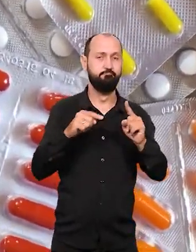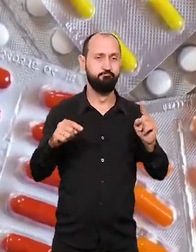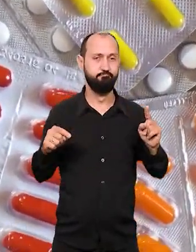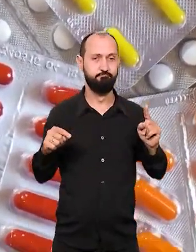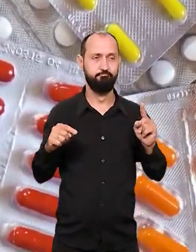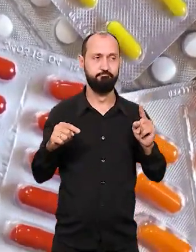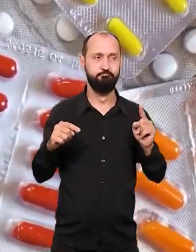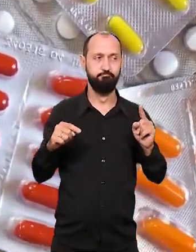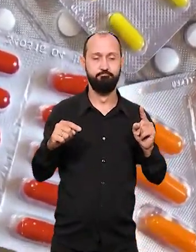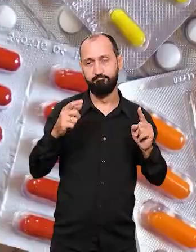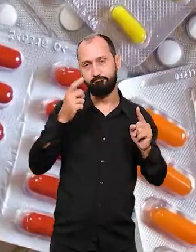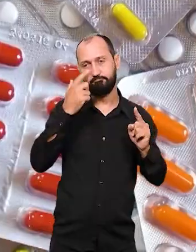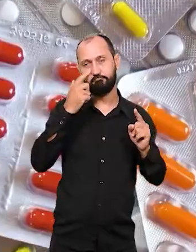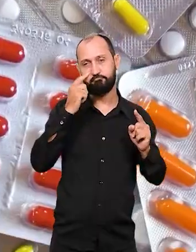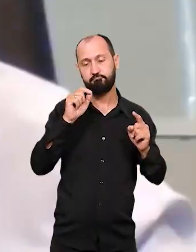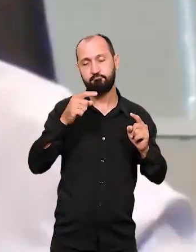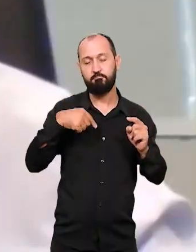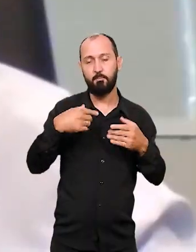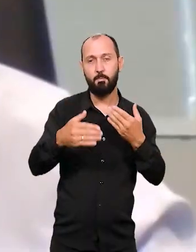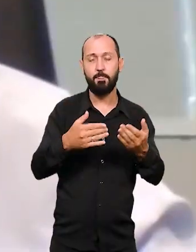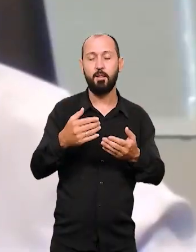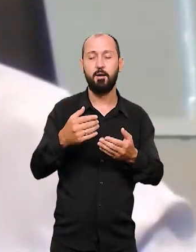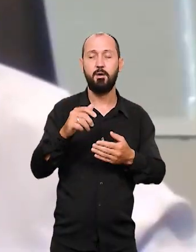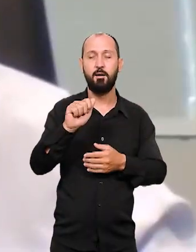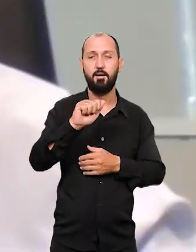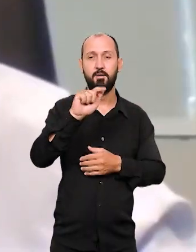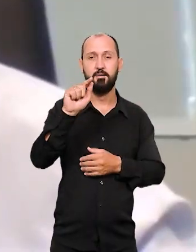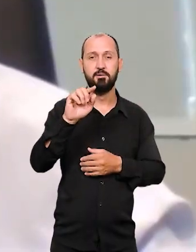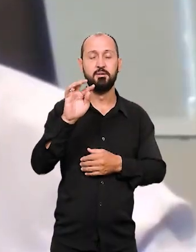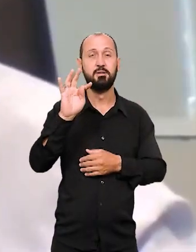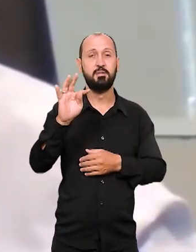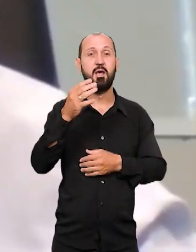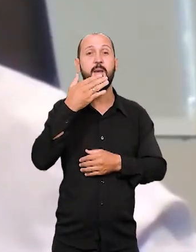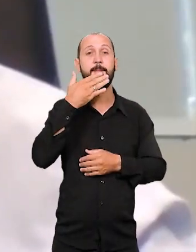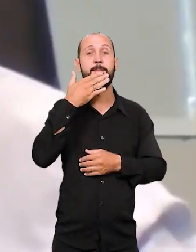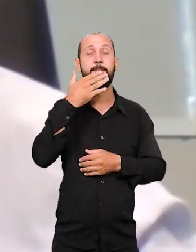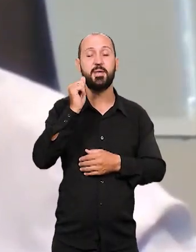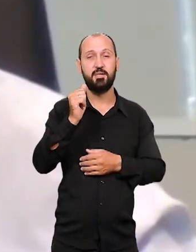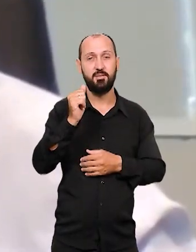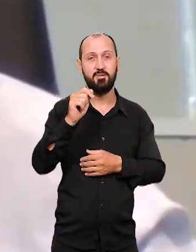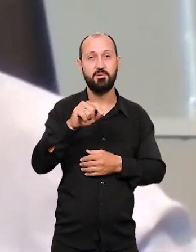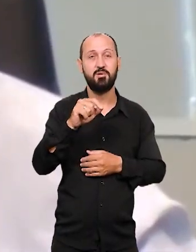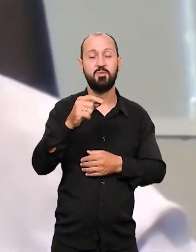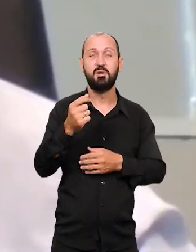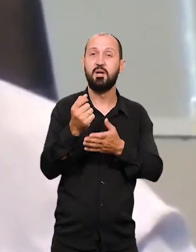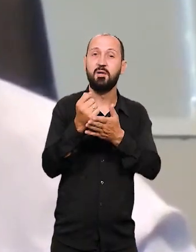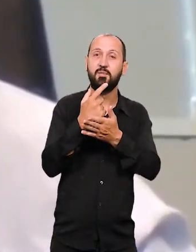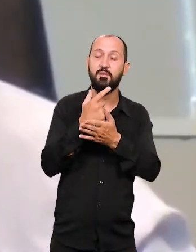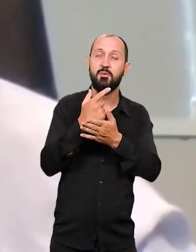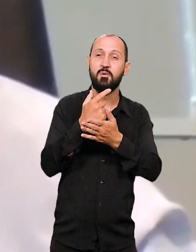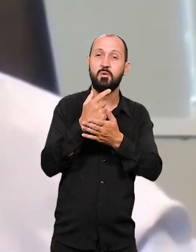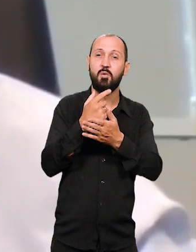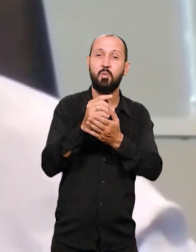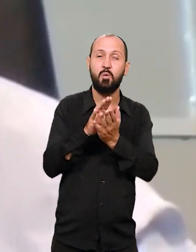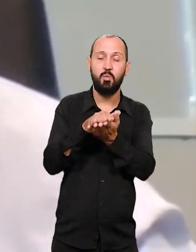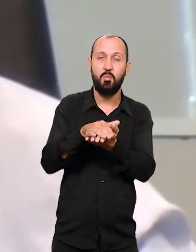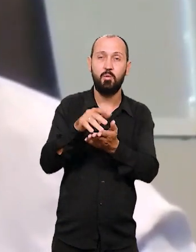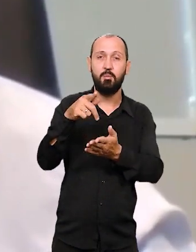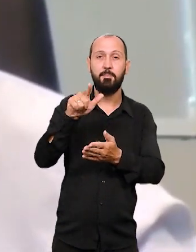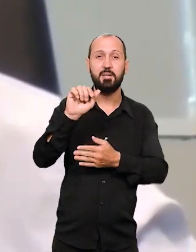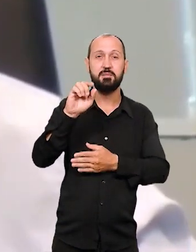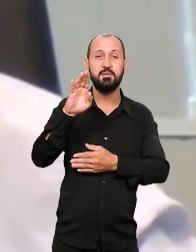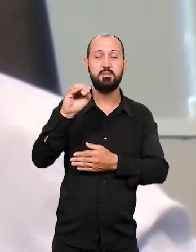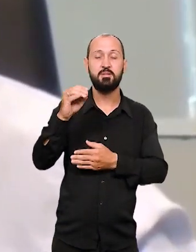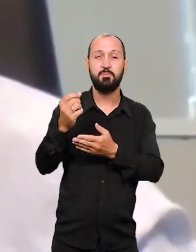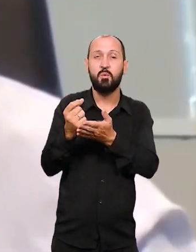foi interrompido na metade. Eles viram que tomar o AZT era muito melhor do que